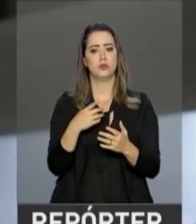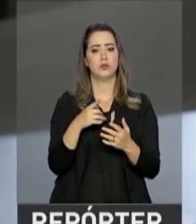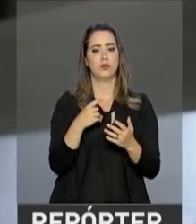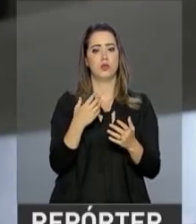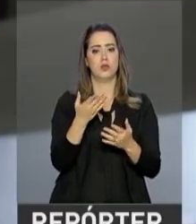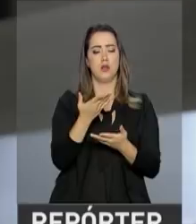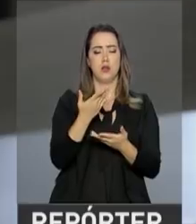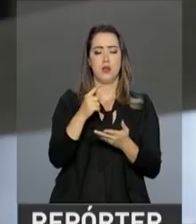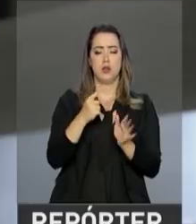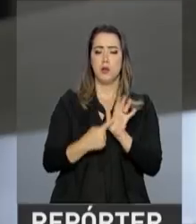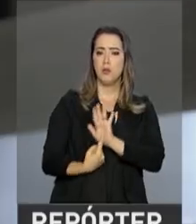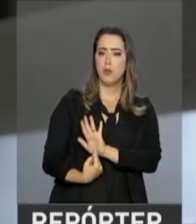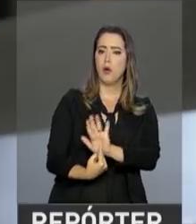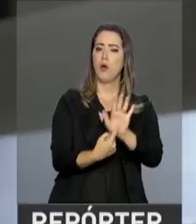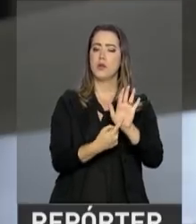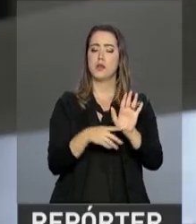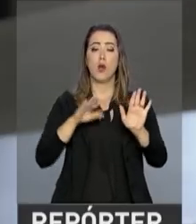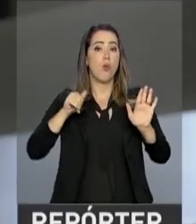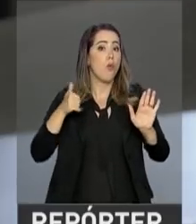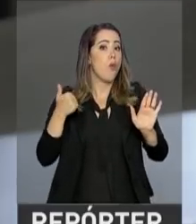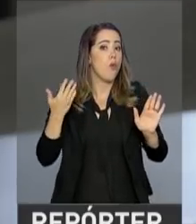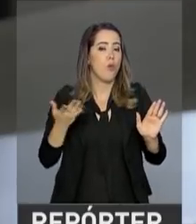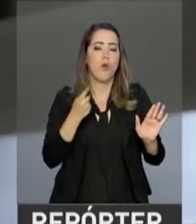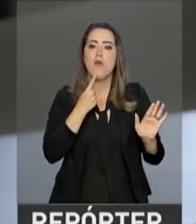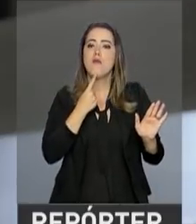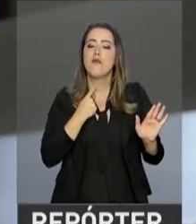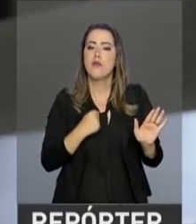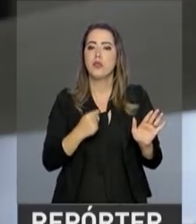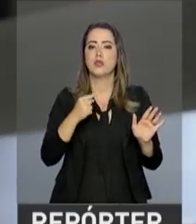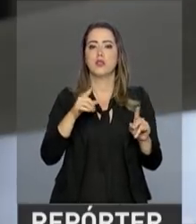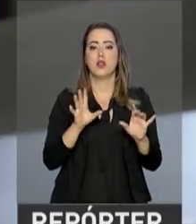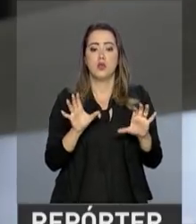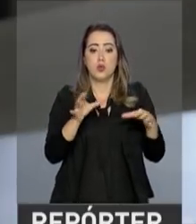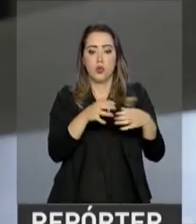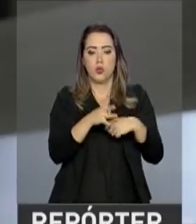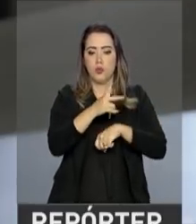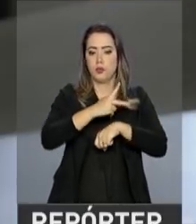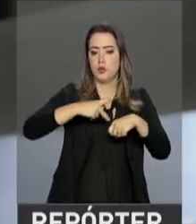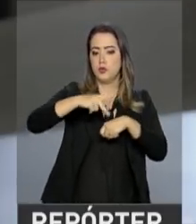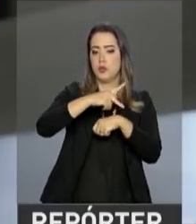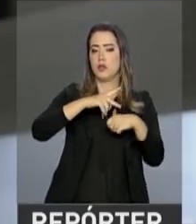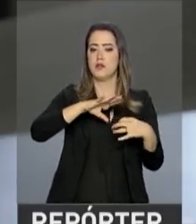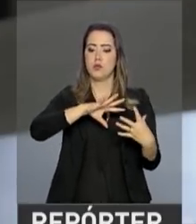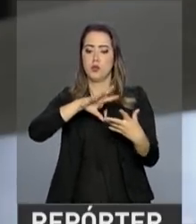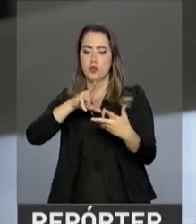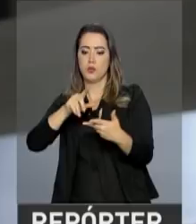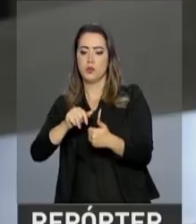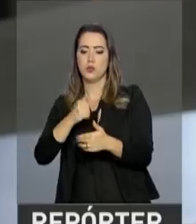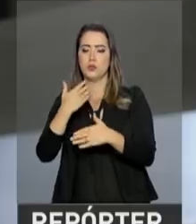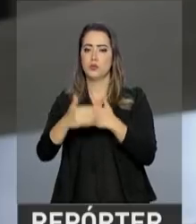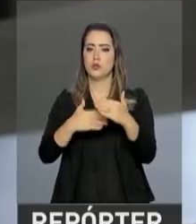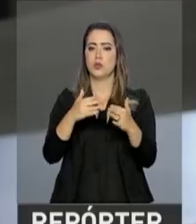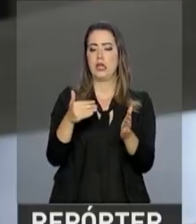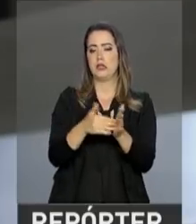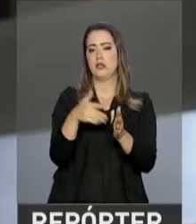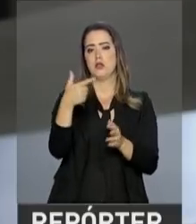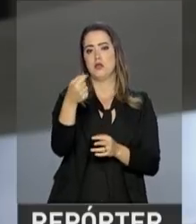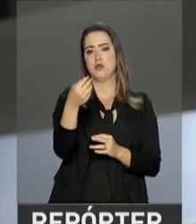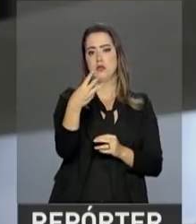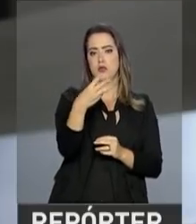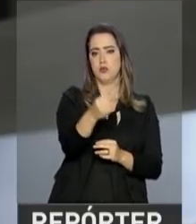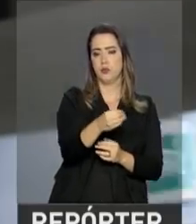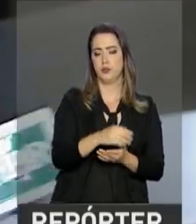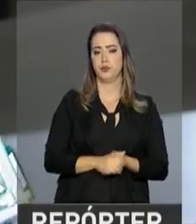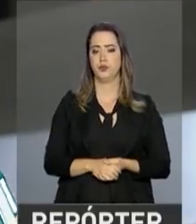transmite nem os anseios e um conjunto de atores importante a china do globo para a data de 2008 comecei muito bem